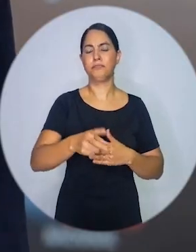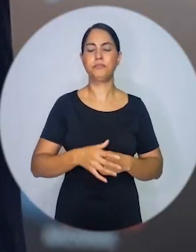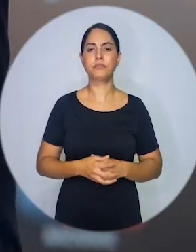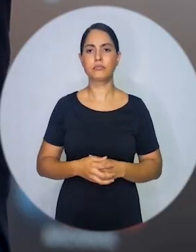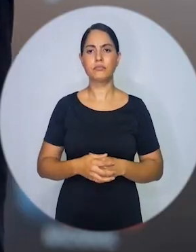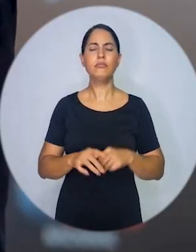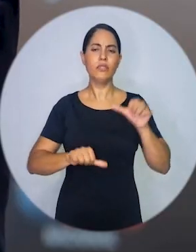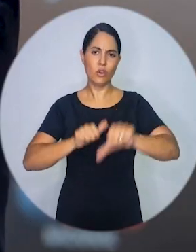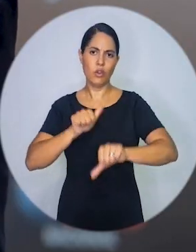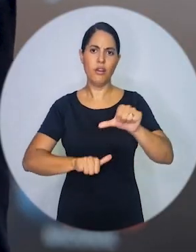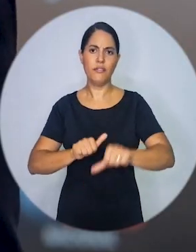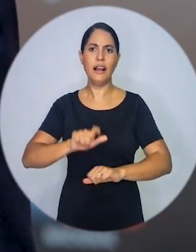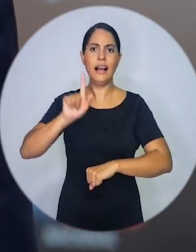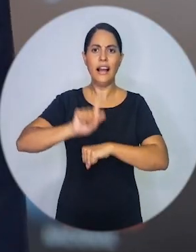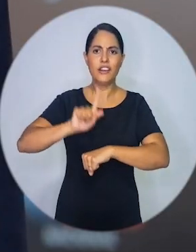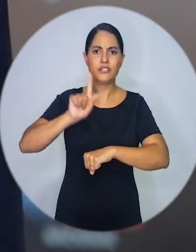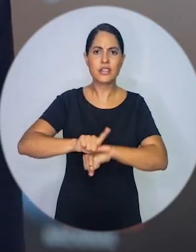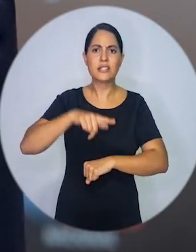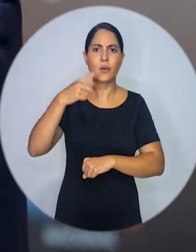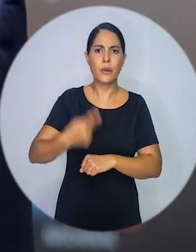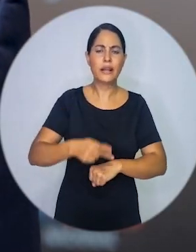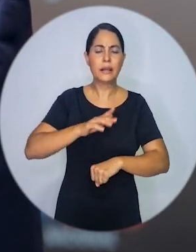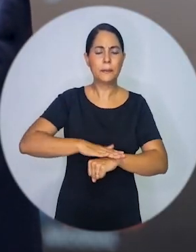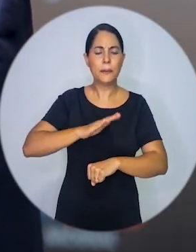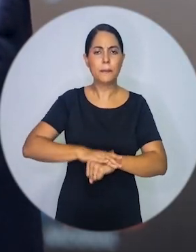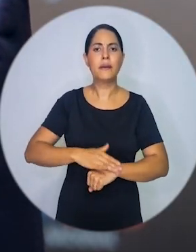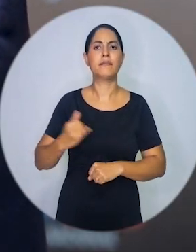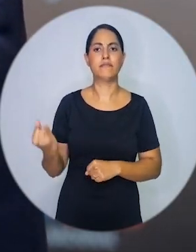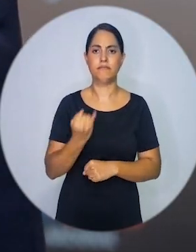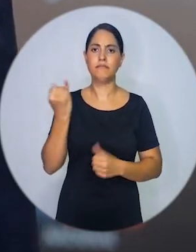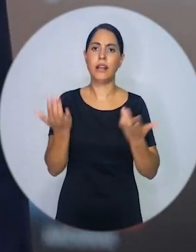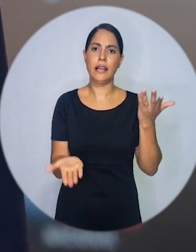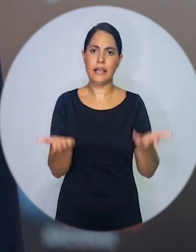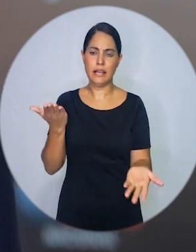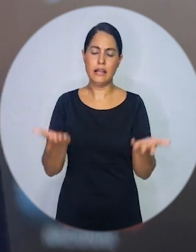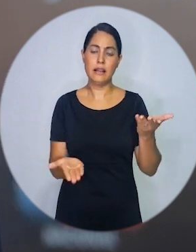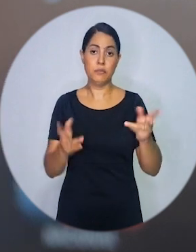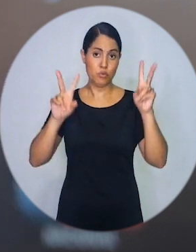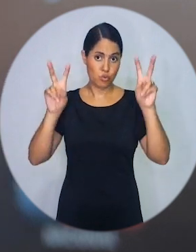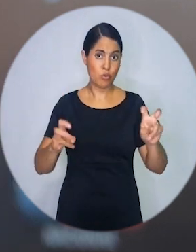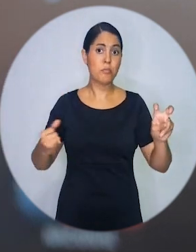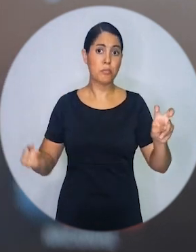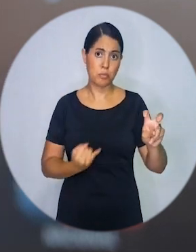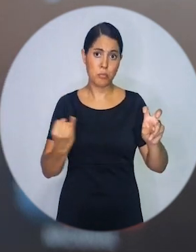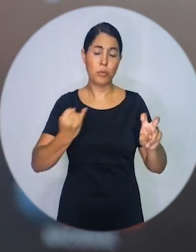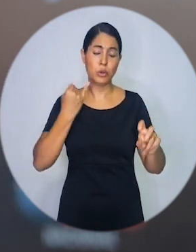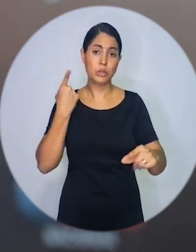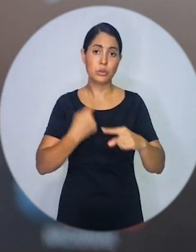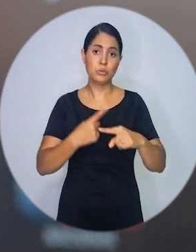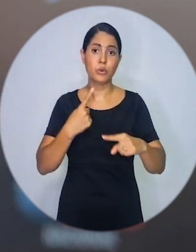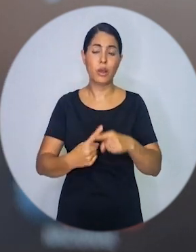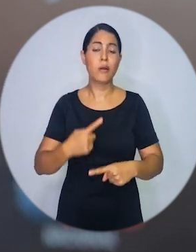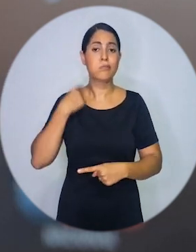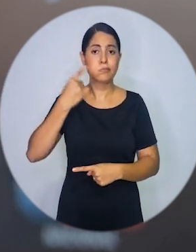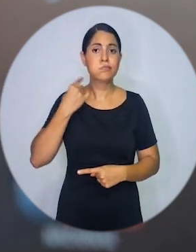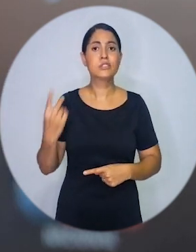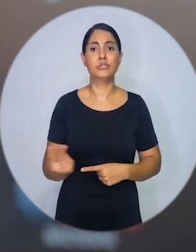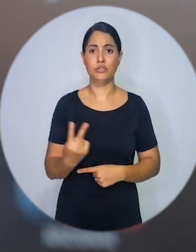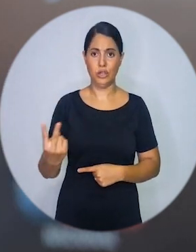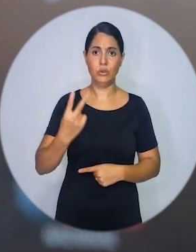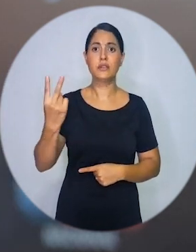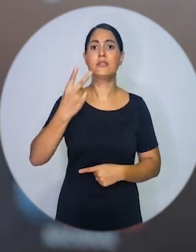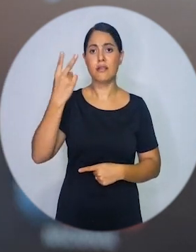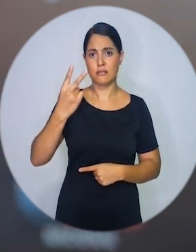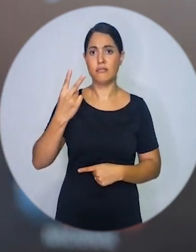Eu avalio que a gestão que vem sendo desenvolvida até esse momento tem conseguido um ponto de equilíbrio extremamente importante